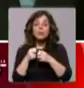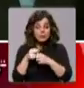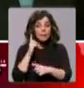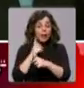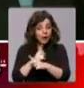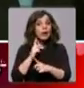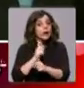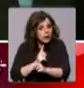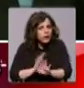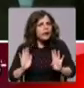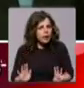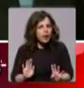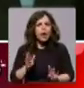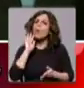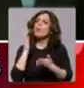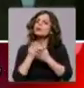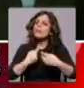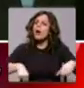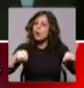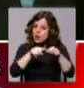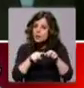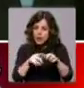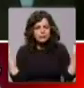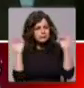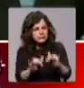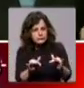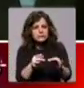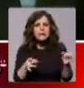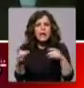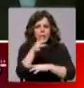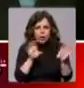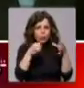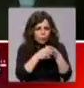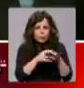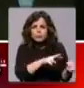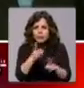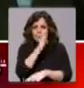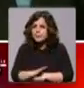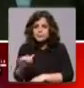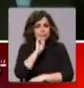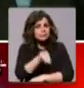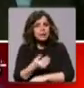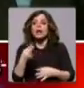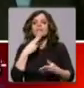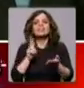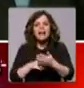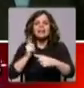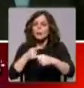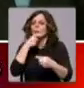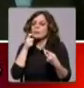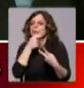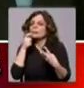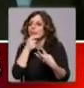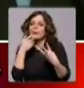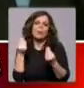Aquilo que foi decidido na última reunião extraordinária do Eurogrupo não consegue passar à prática. É verdade que os gregos prometem muita coisa, mas